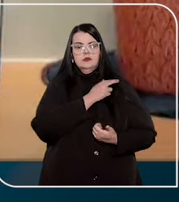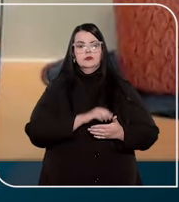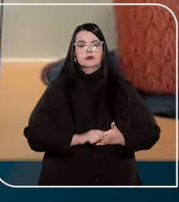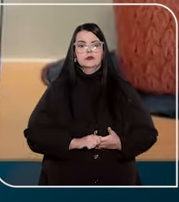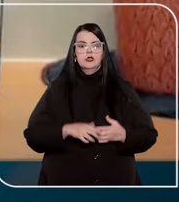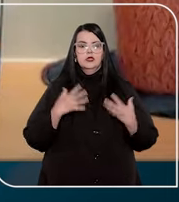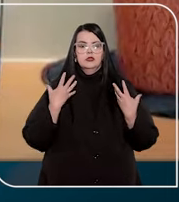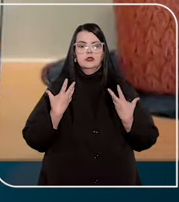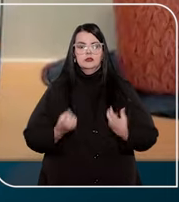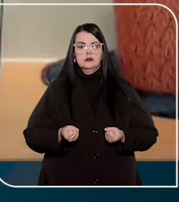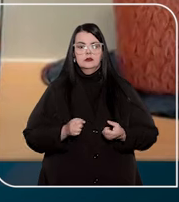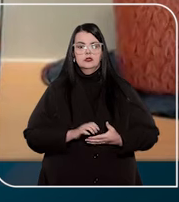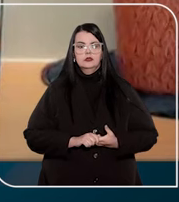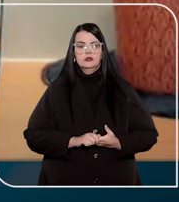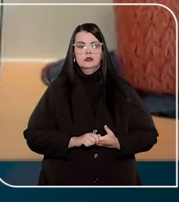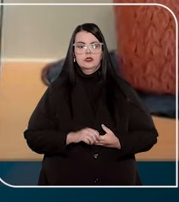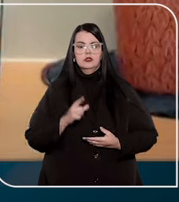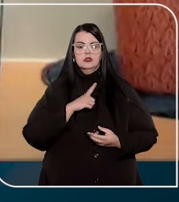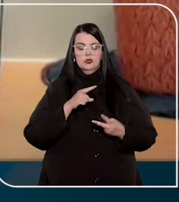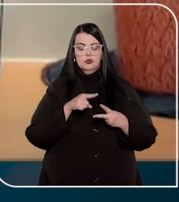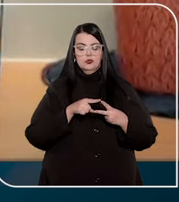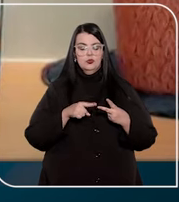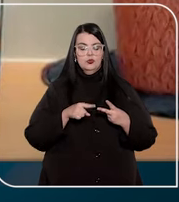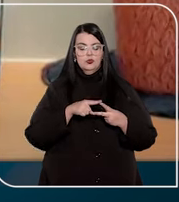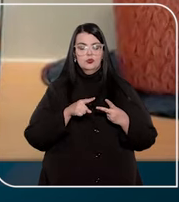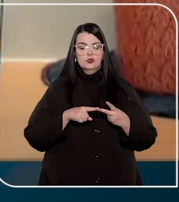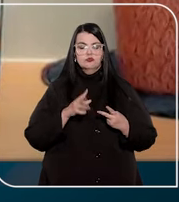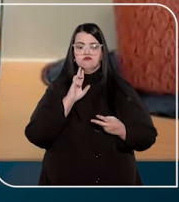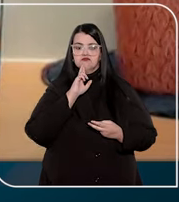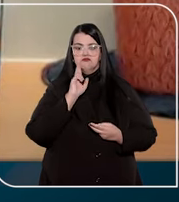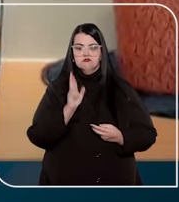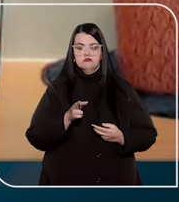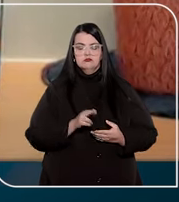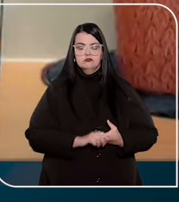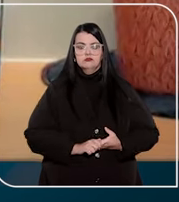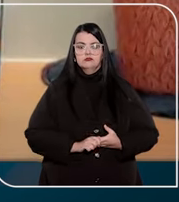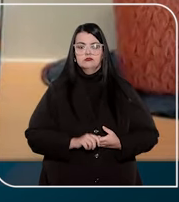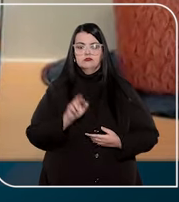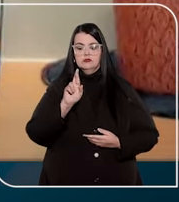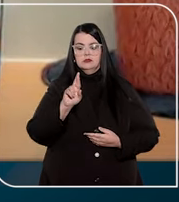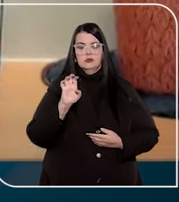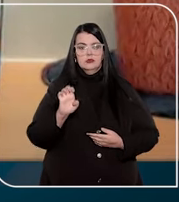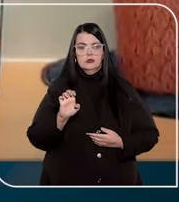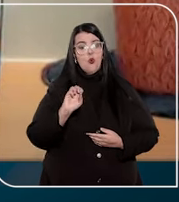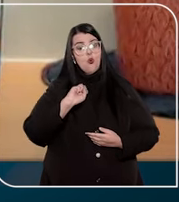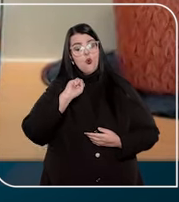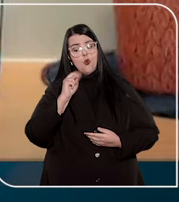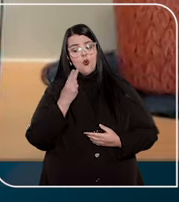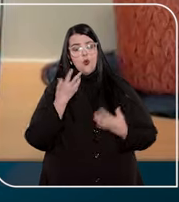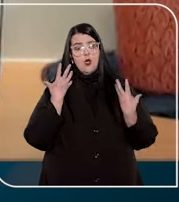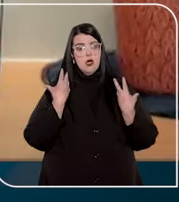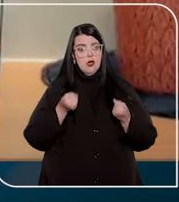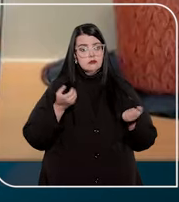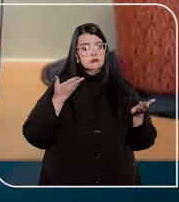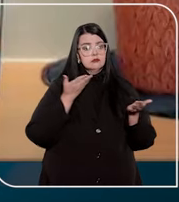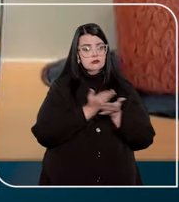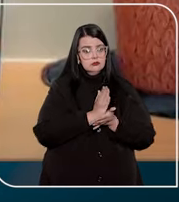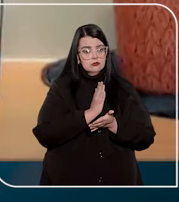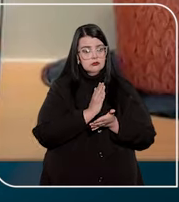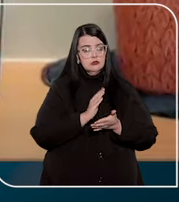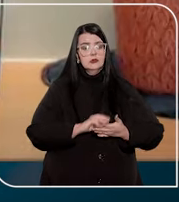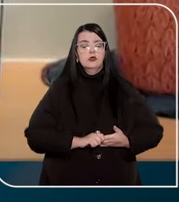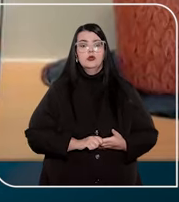admissibilidade, eles tinham duas soluções para o recurso extraordinário. Ou admitir, se apresentam os pressupostos